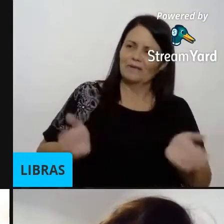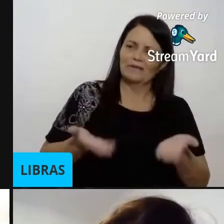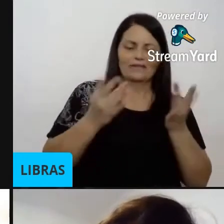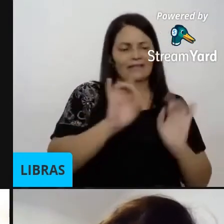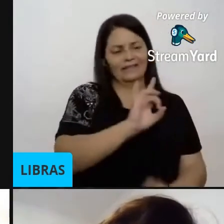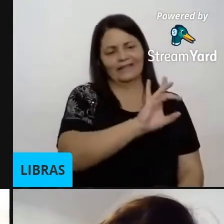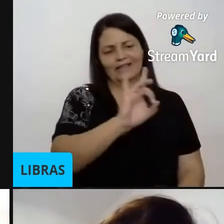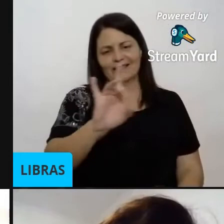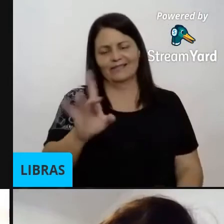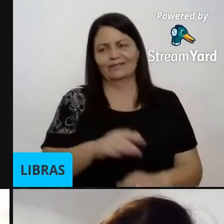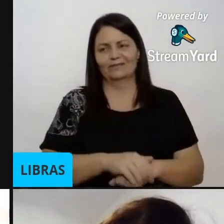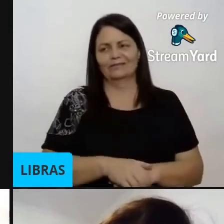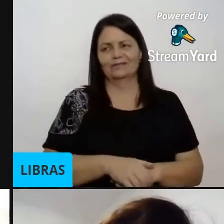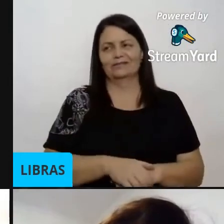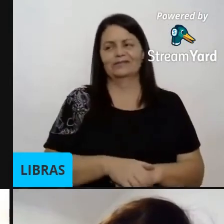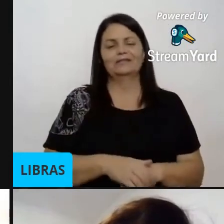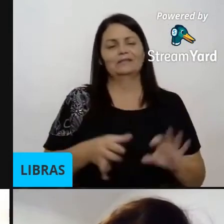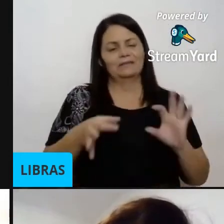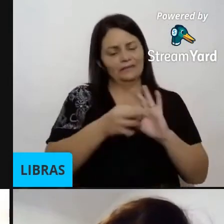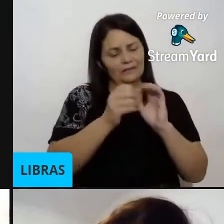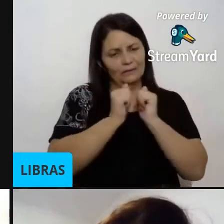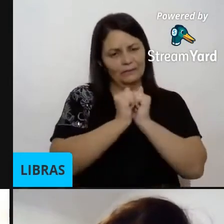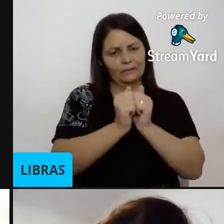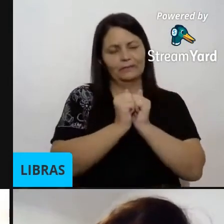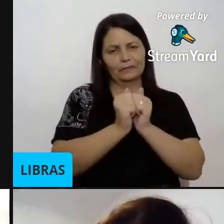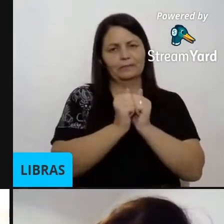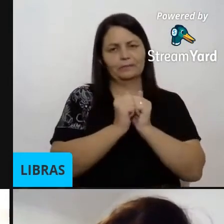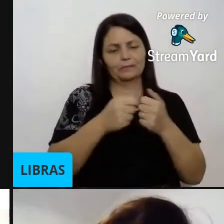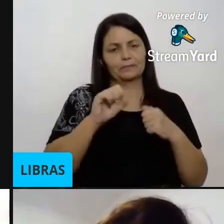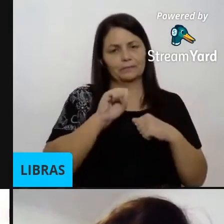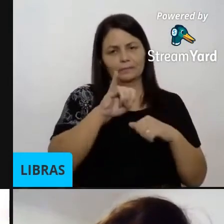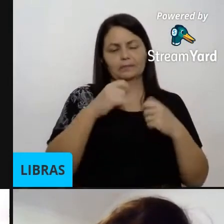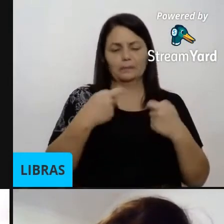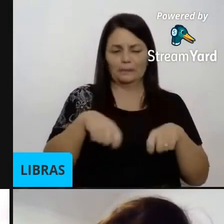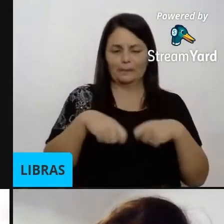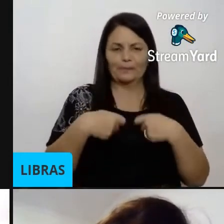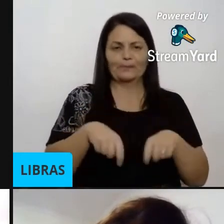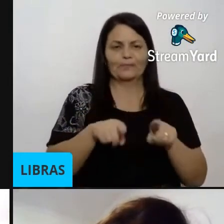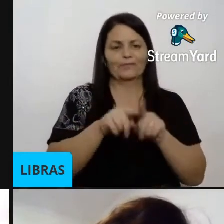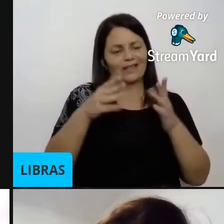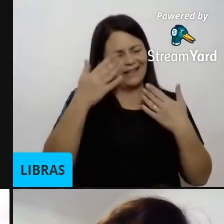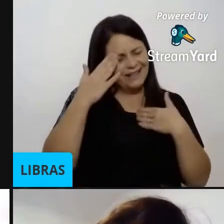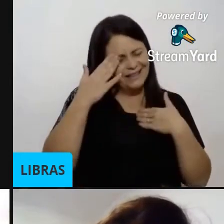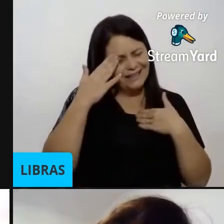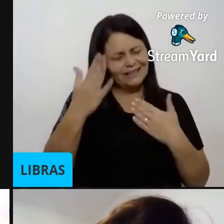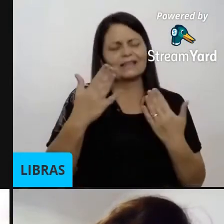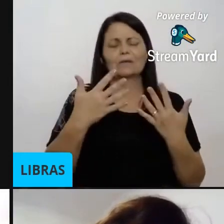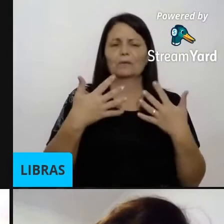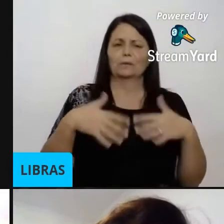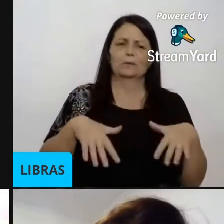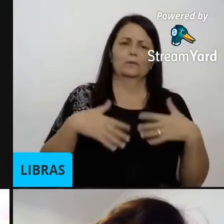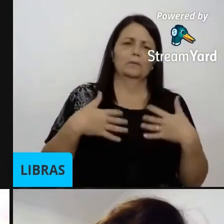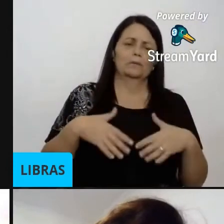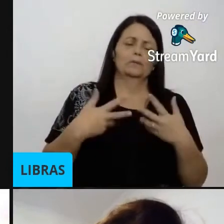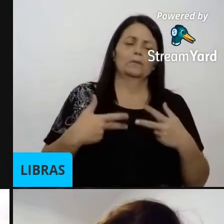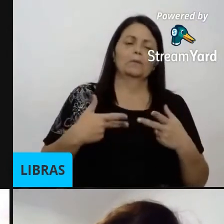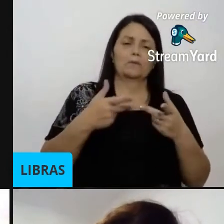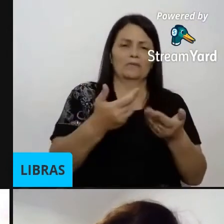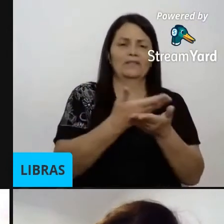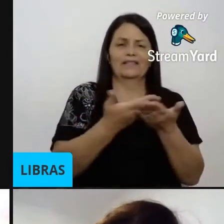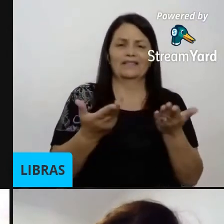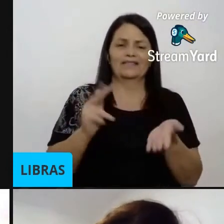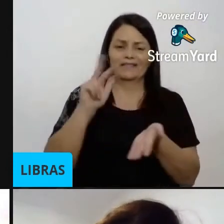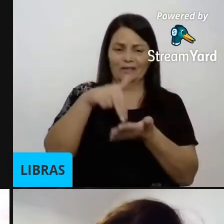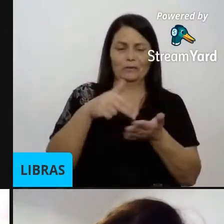um. Então, contem conosco para o que precisarmos e agradecemos demais o convite de estar aqui